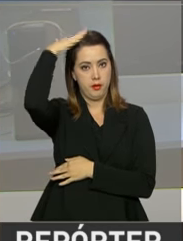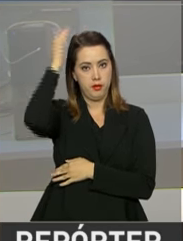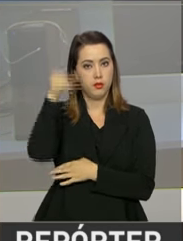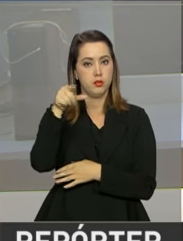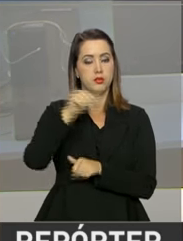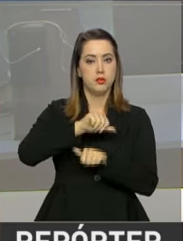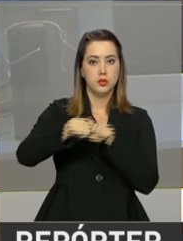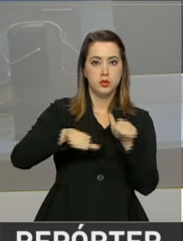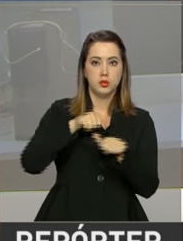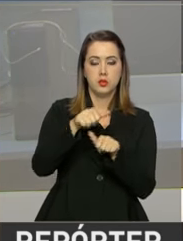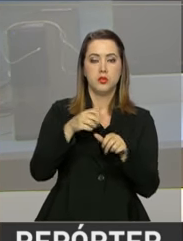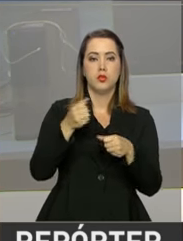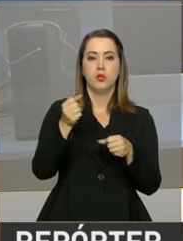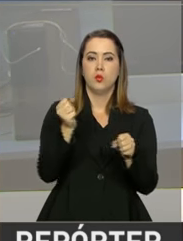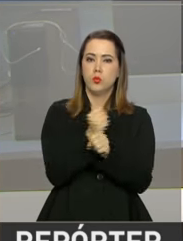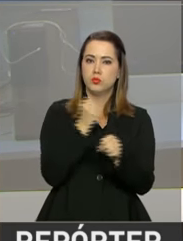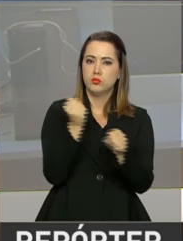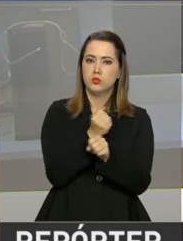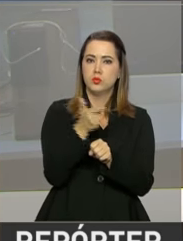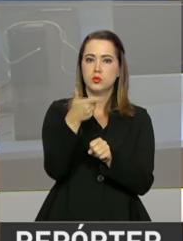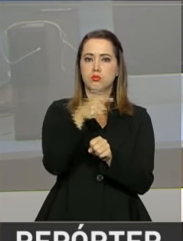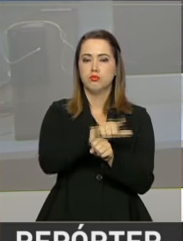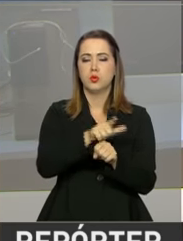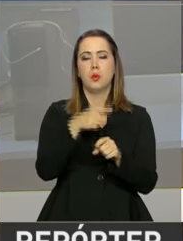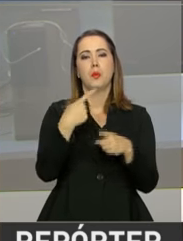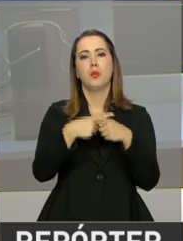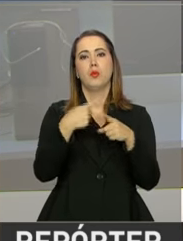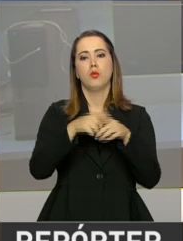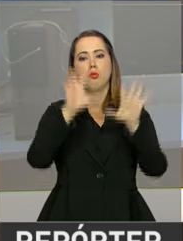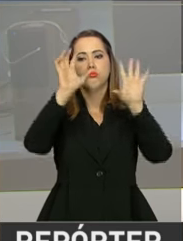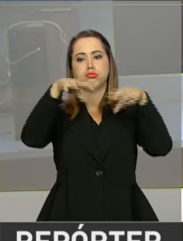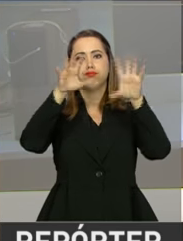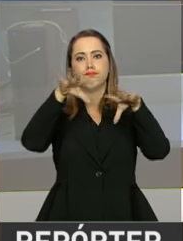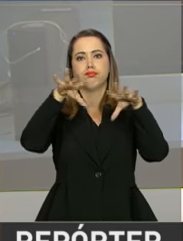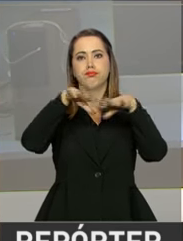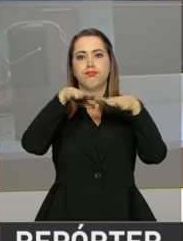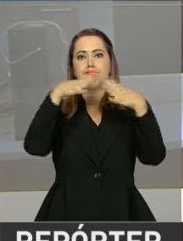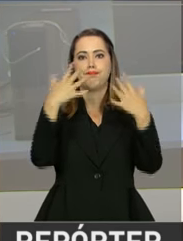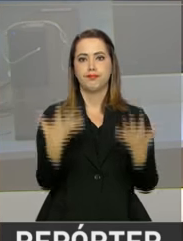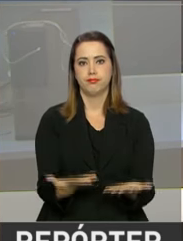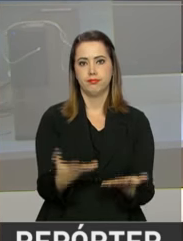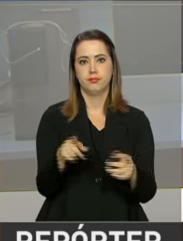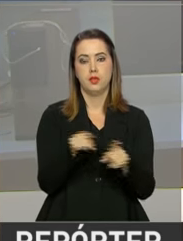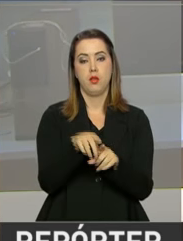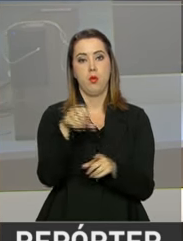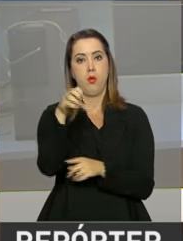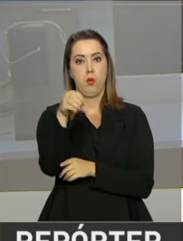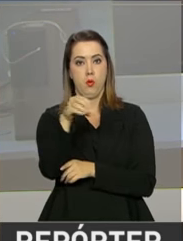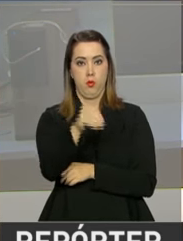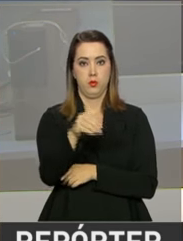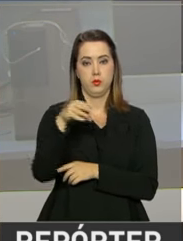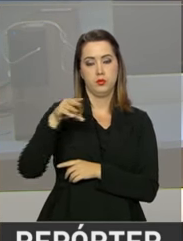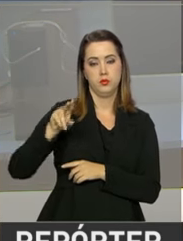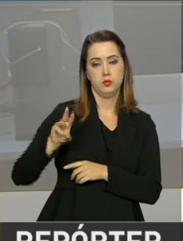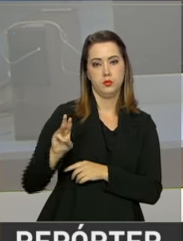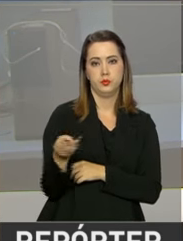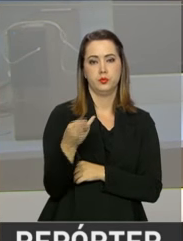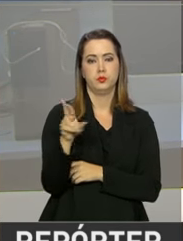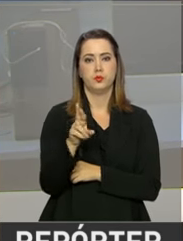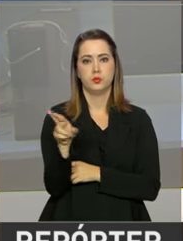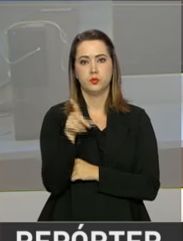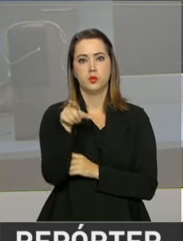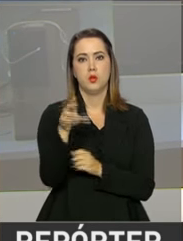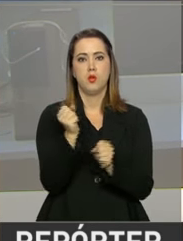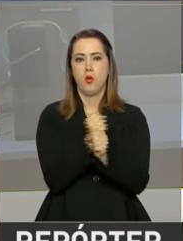recuperação de áreas danificadas pelas chuvas nos dois estados. Desse total, cerca de R$ 890.000 R$ 1.000 são para obras em